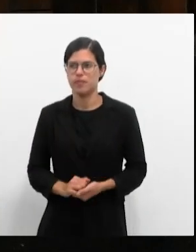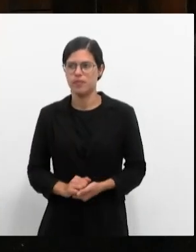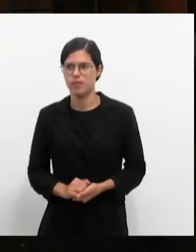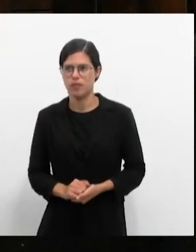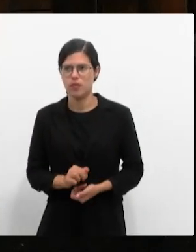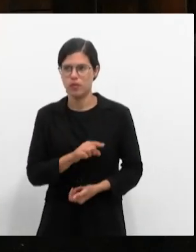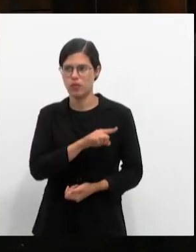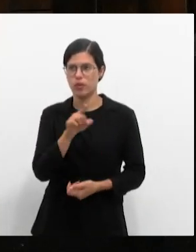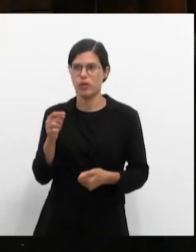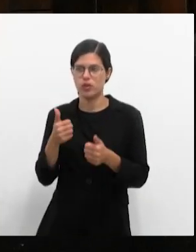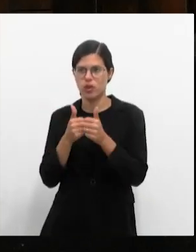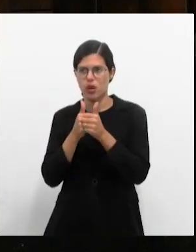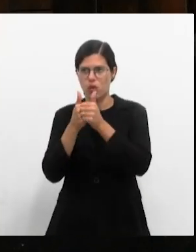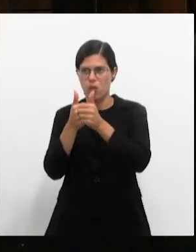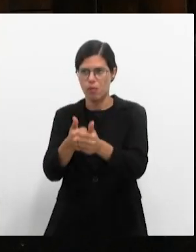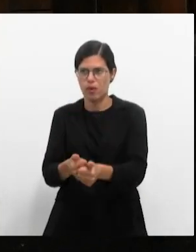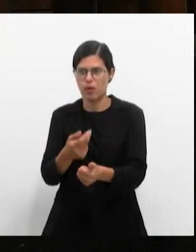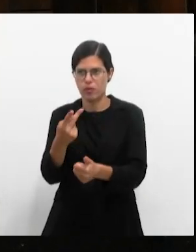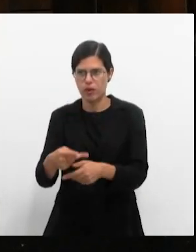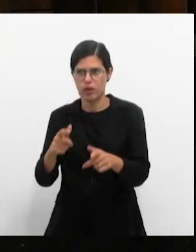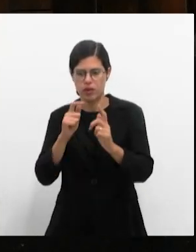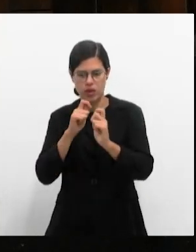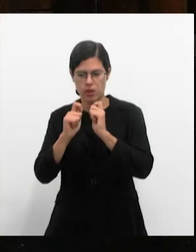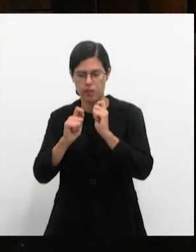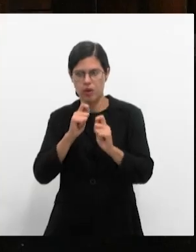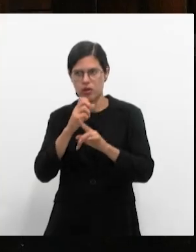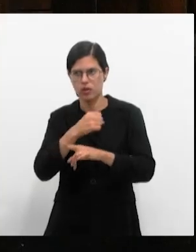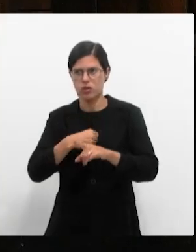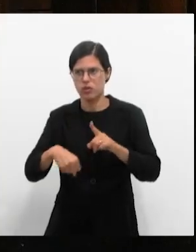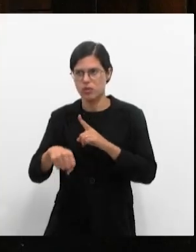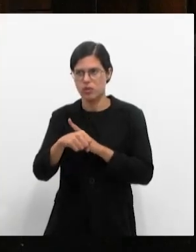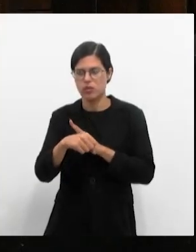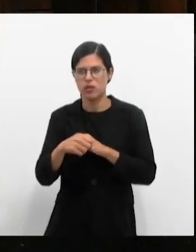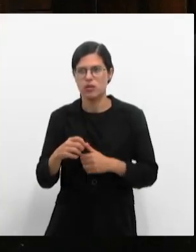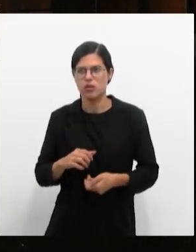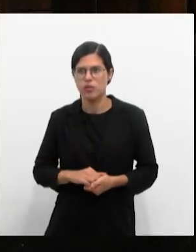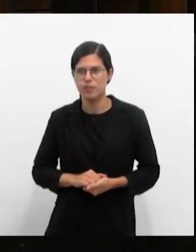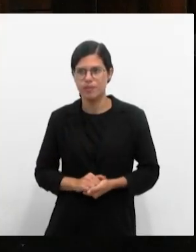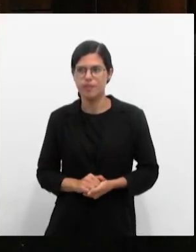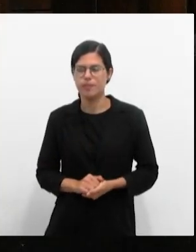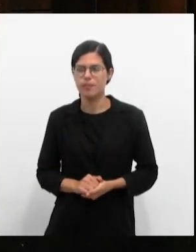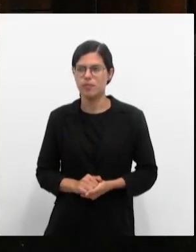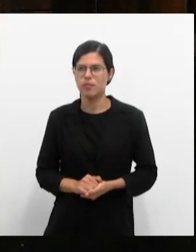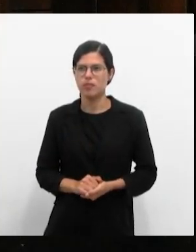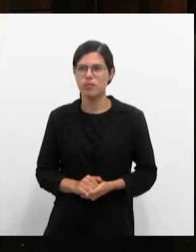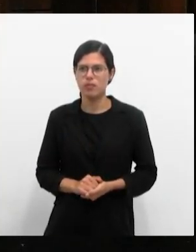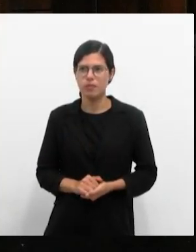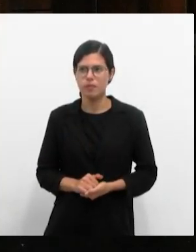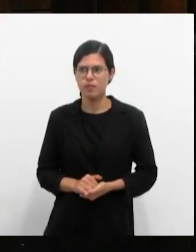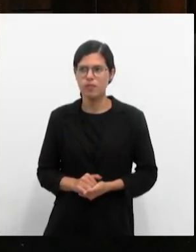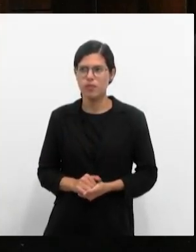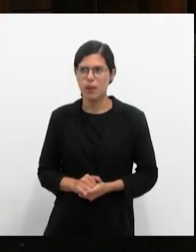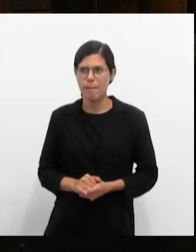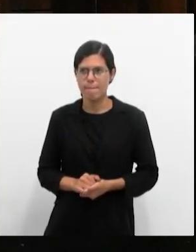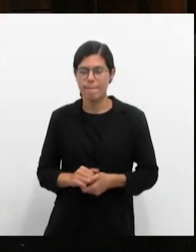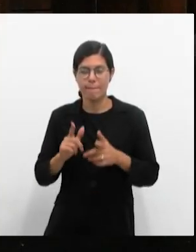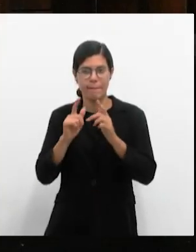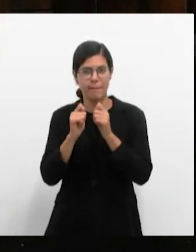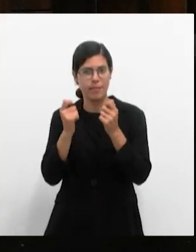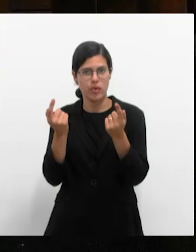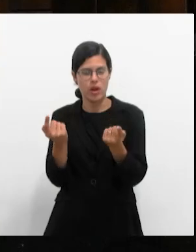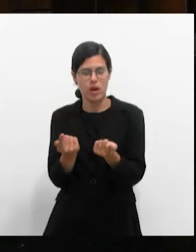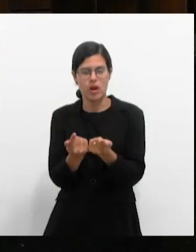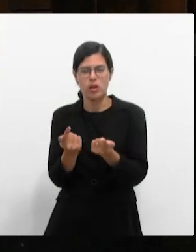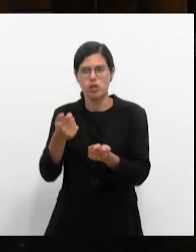vocês que nos acompanham aqui da imprensa e da sociedade, você que nos olha aqui de casa. A Alerj foi